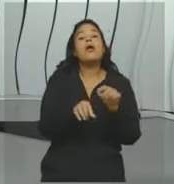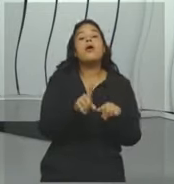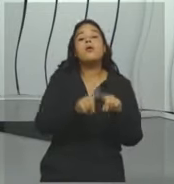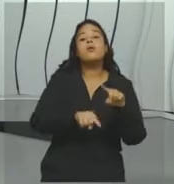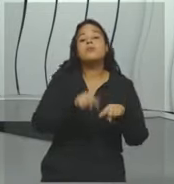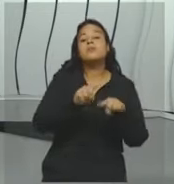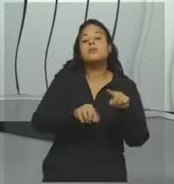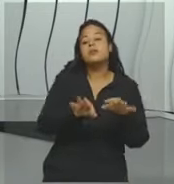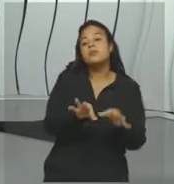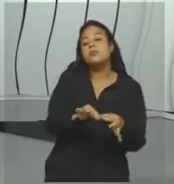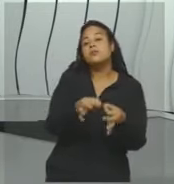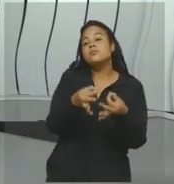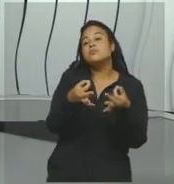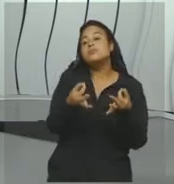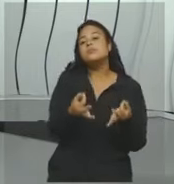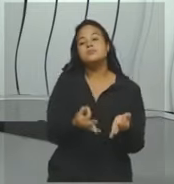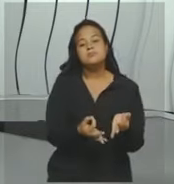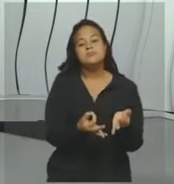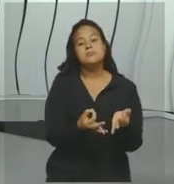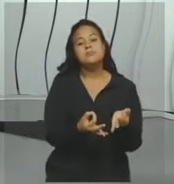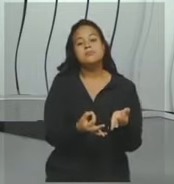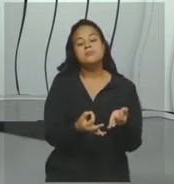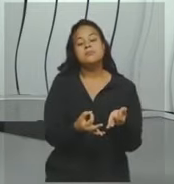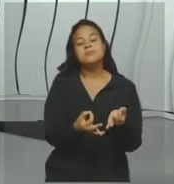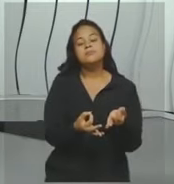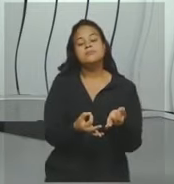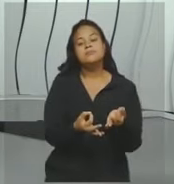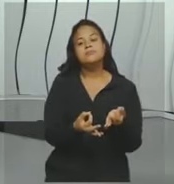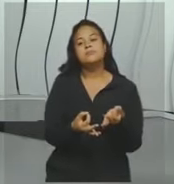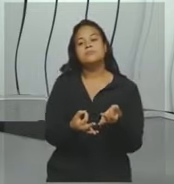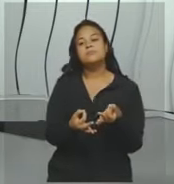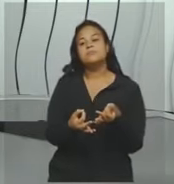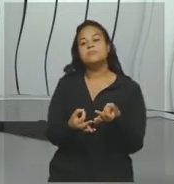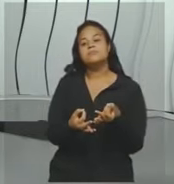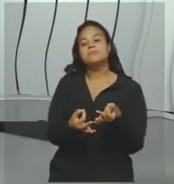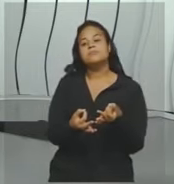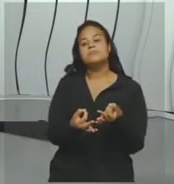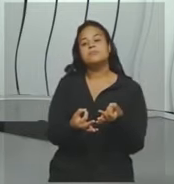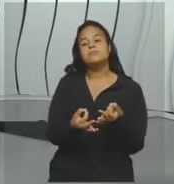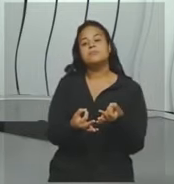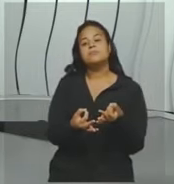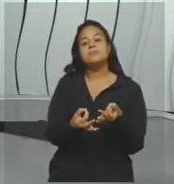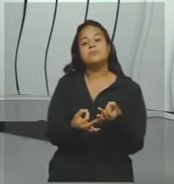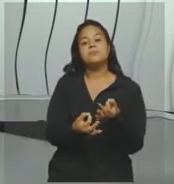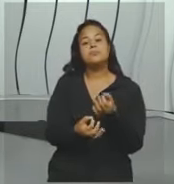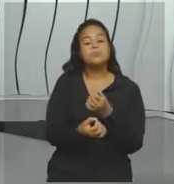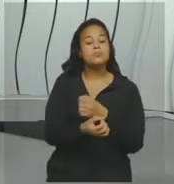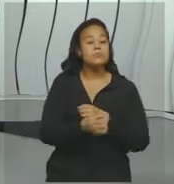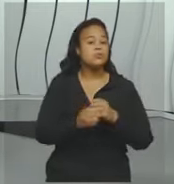aqui. As máquinas simples são constituídas de uma só peça,